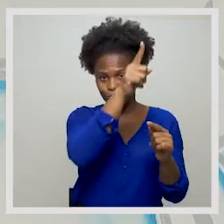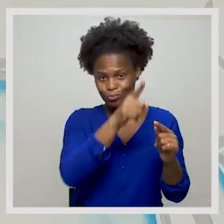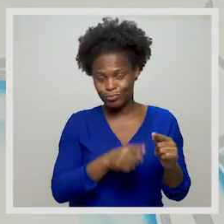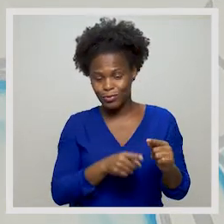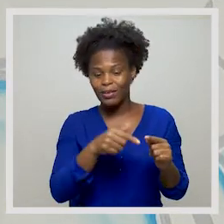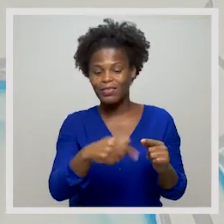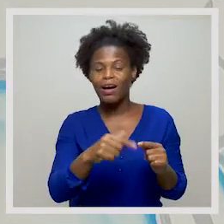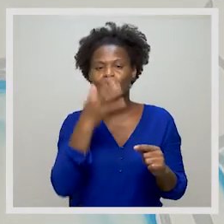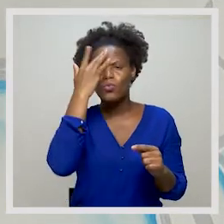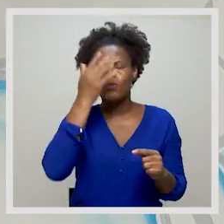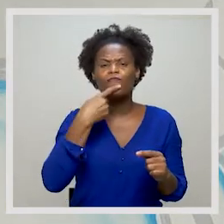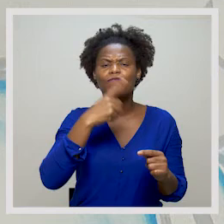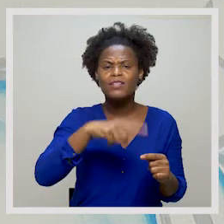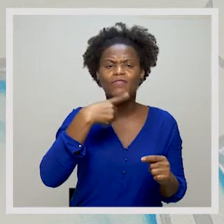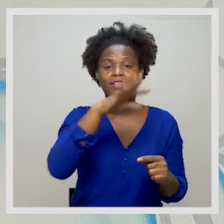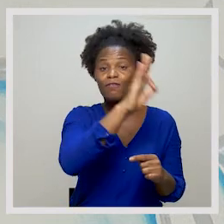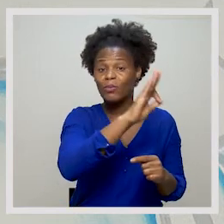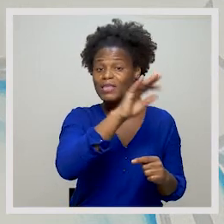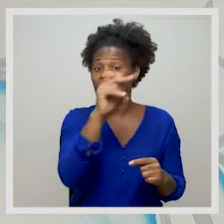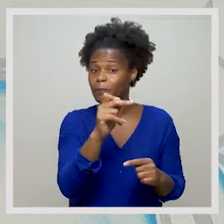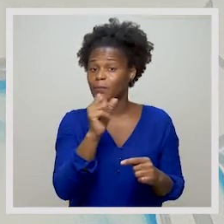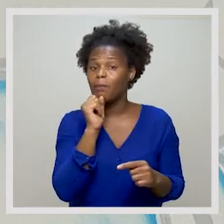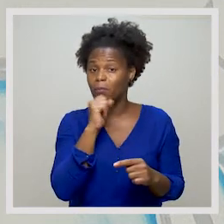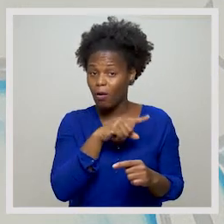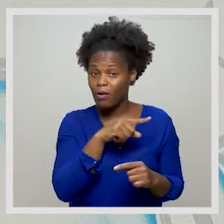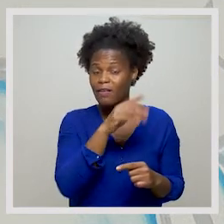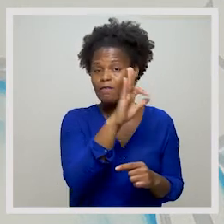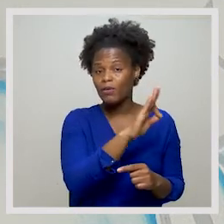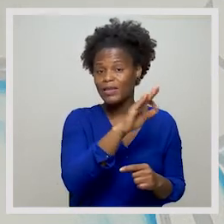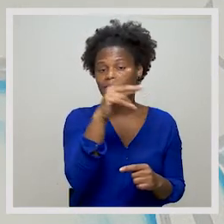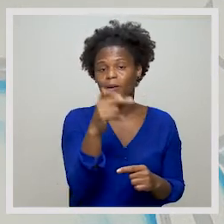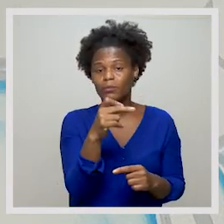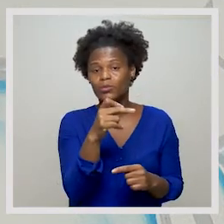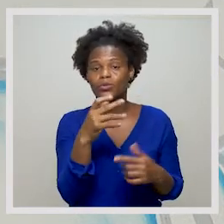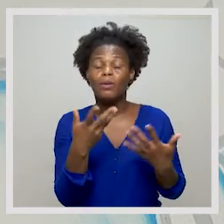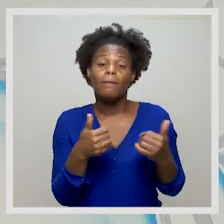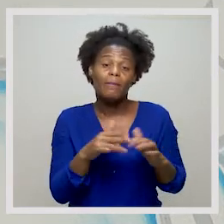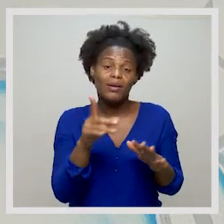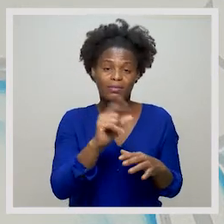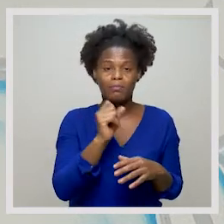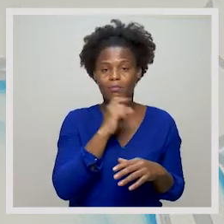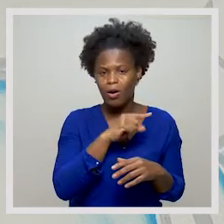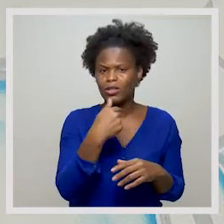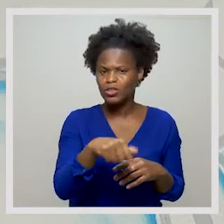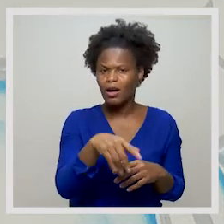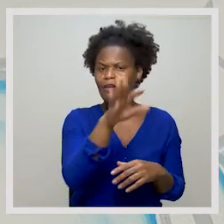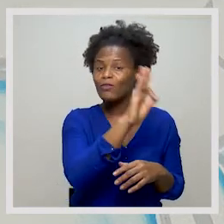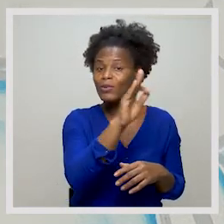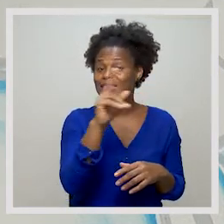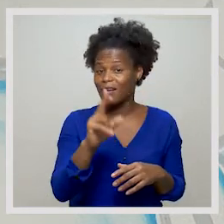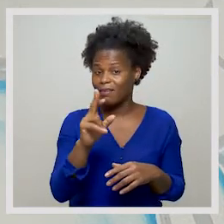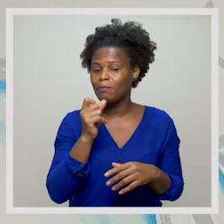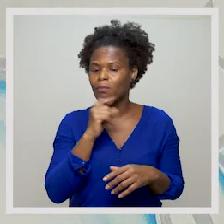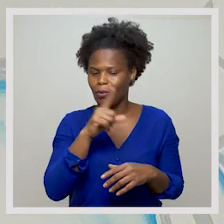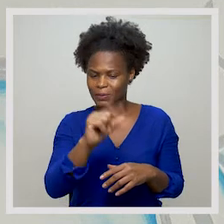é? Está a frequência. Pode estar frequência absoluta, mas também pode estar